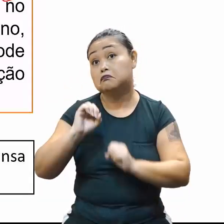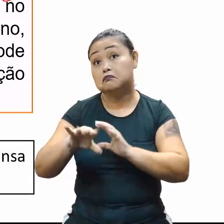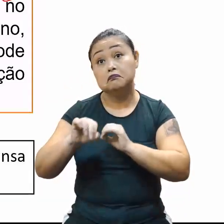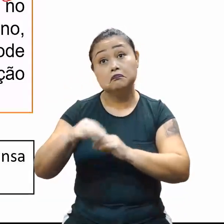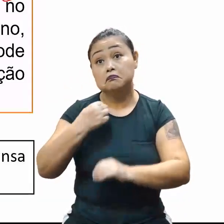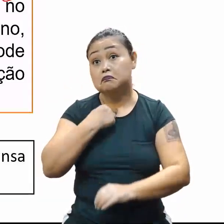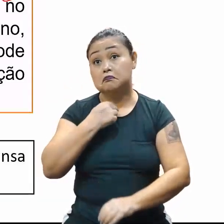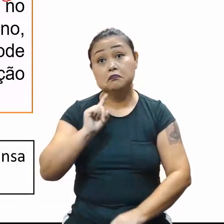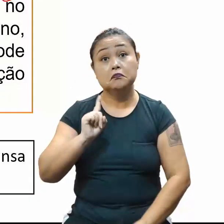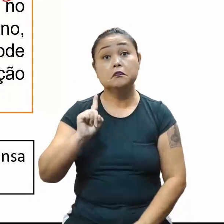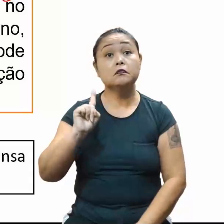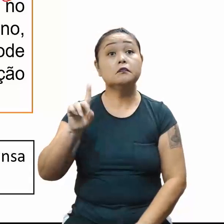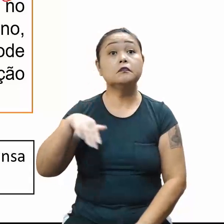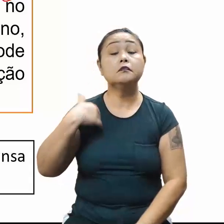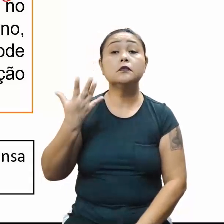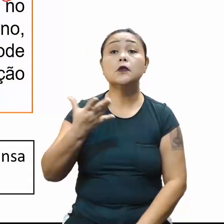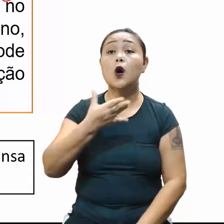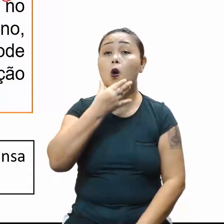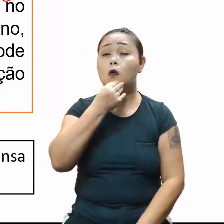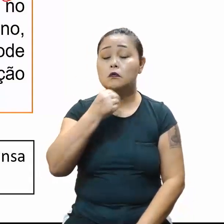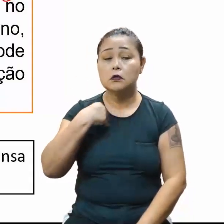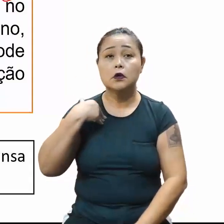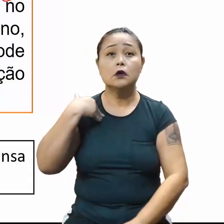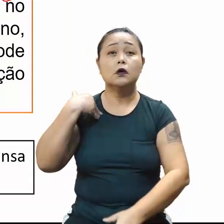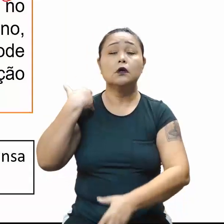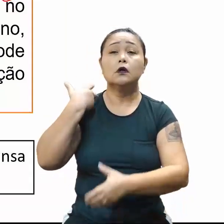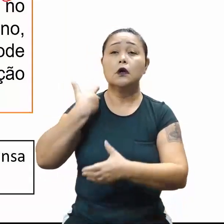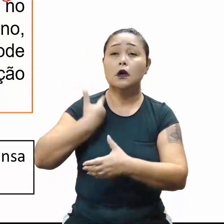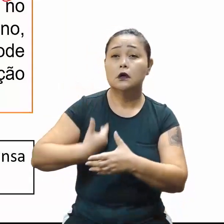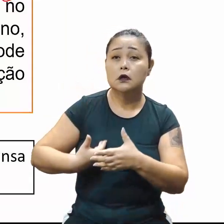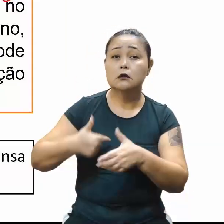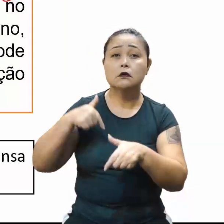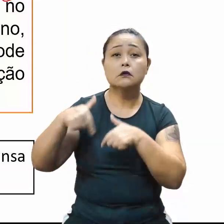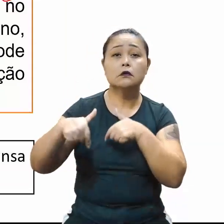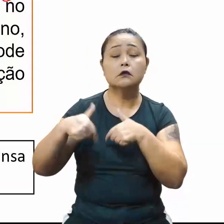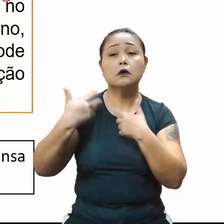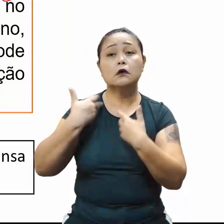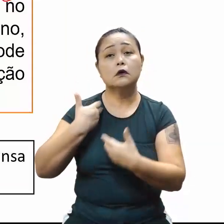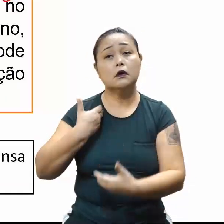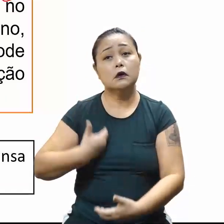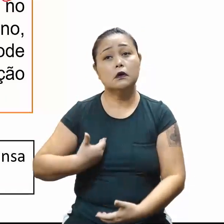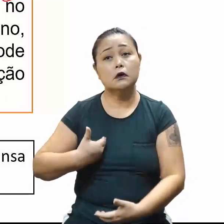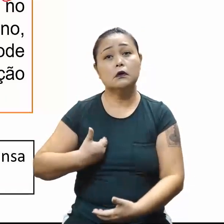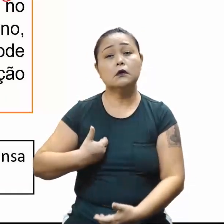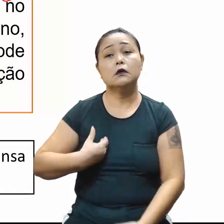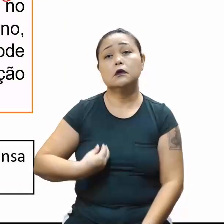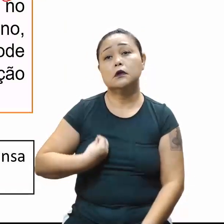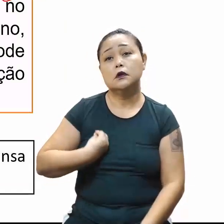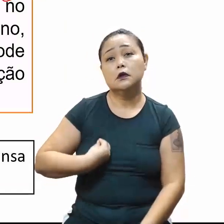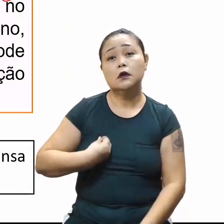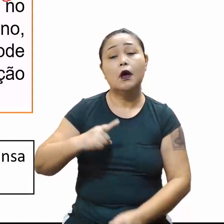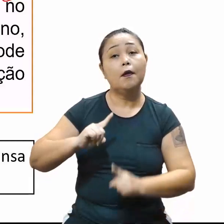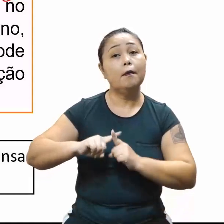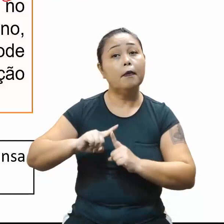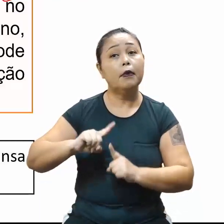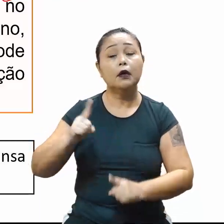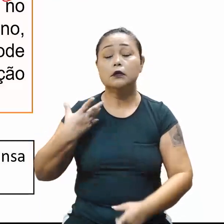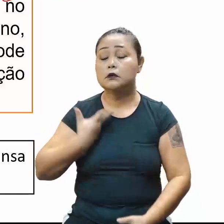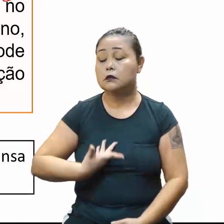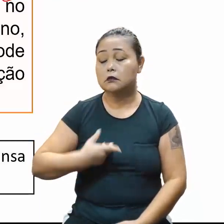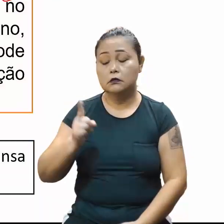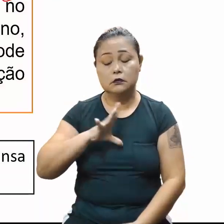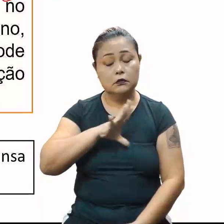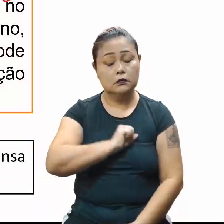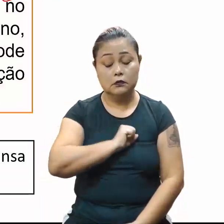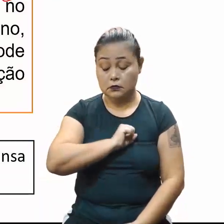O homem cansa de trabalhar, cansa de viver, mas não cansa de amar. Só